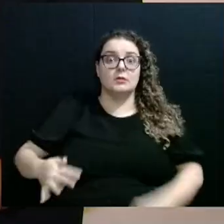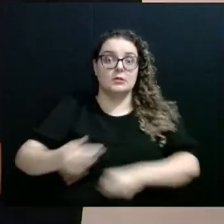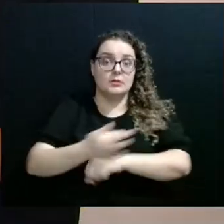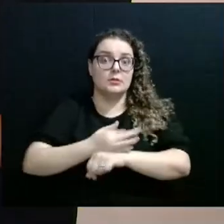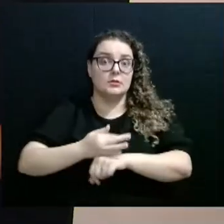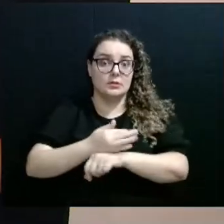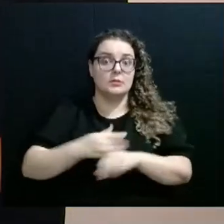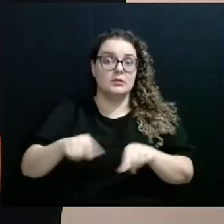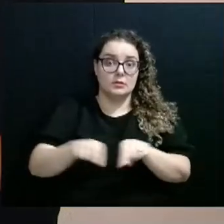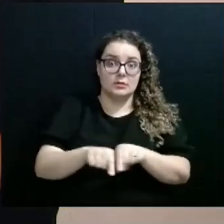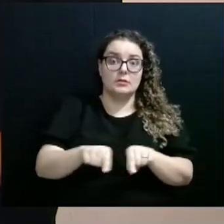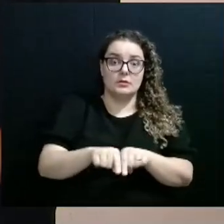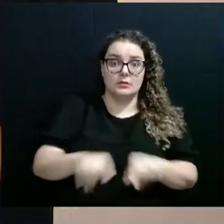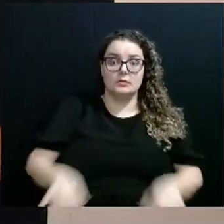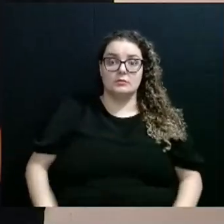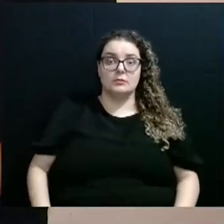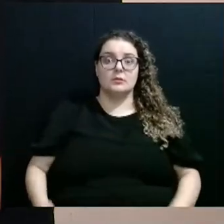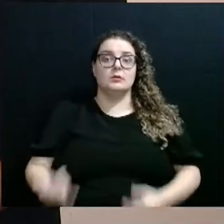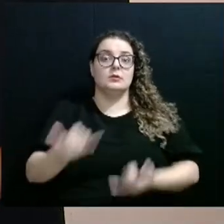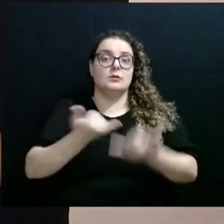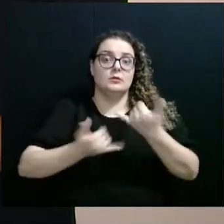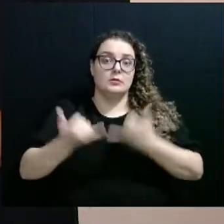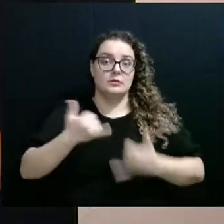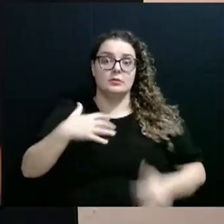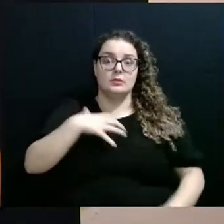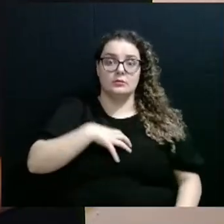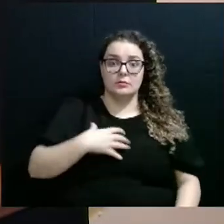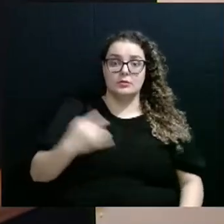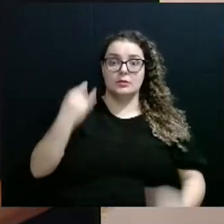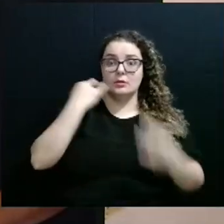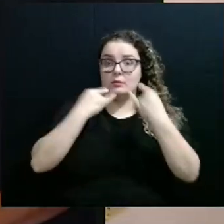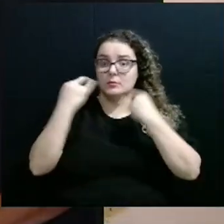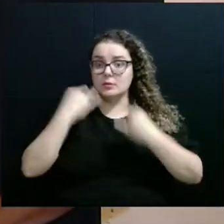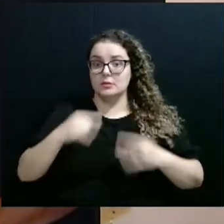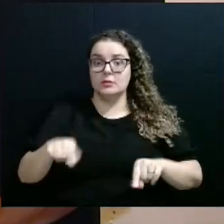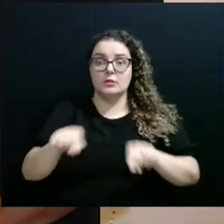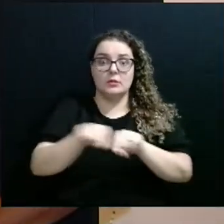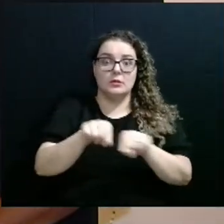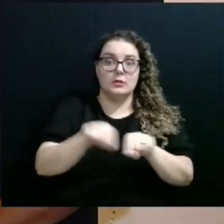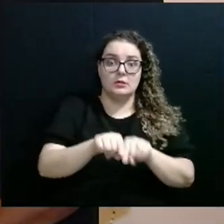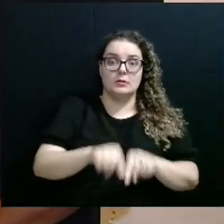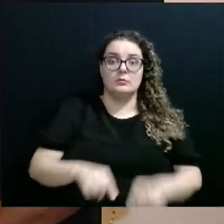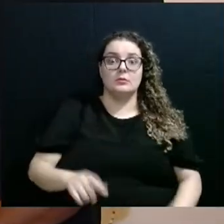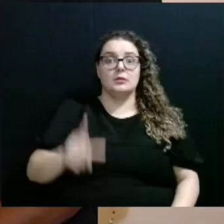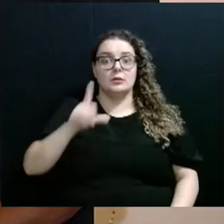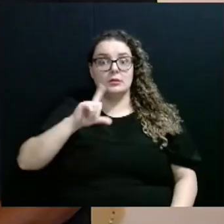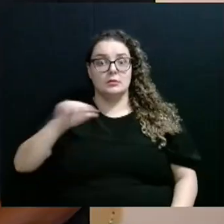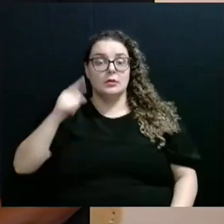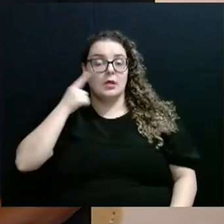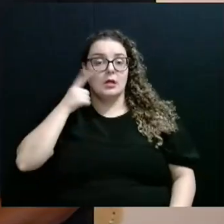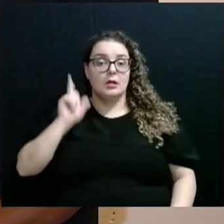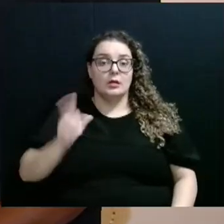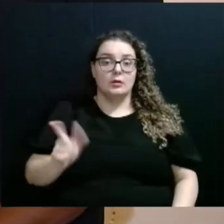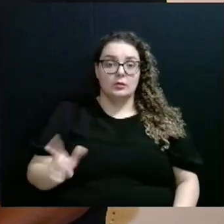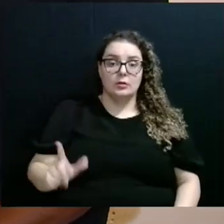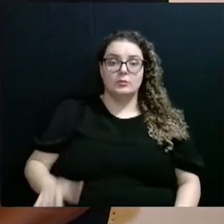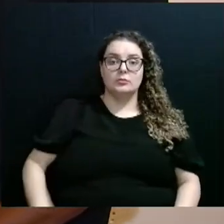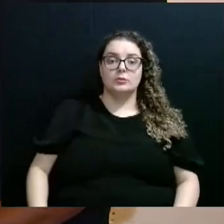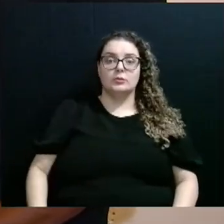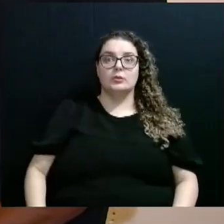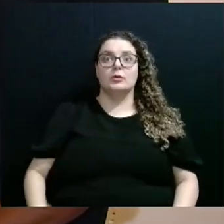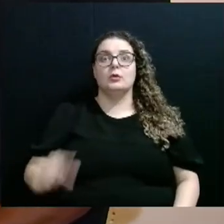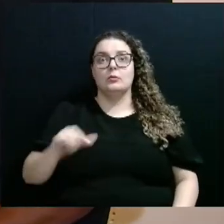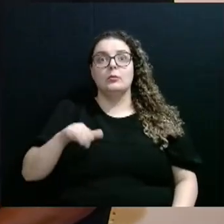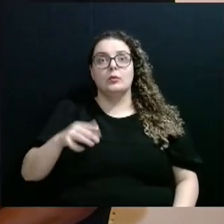Além de brincar, de ser uma forma bem interessante, também saem daqui, claro, um pouco mais